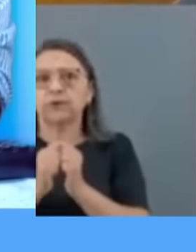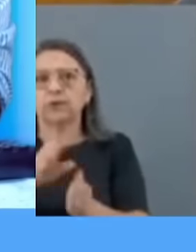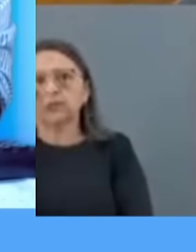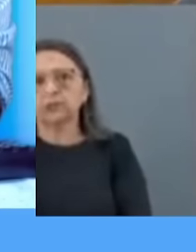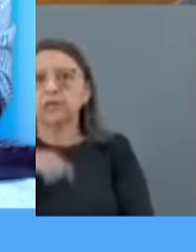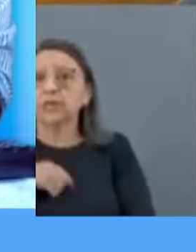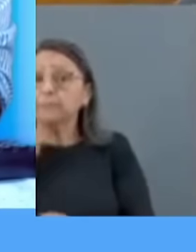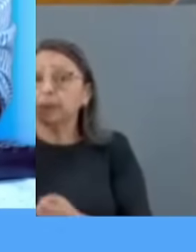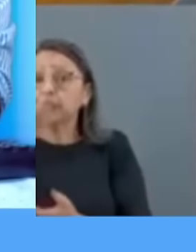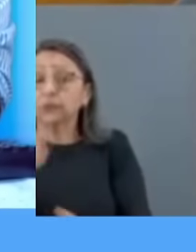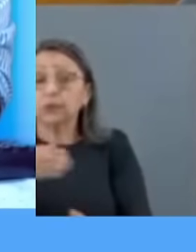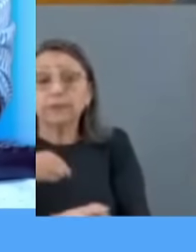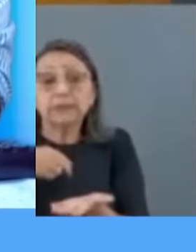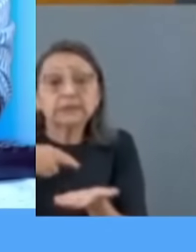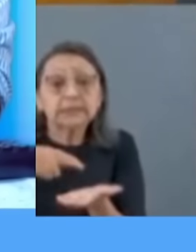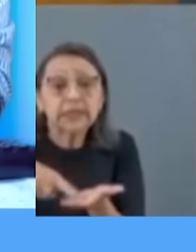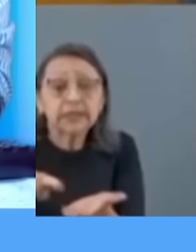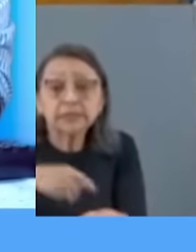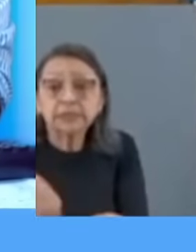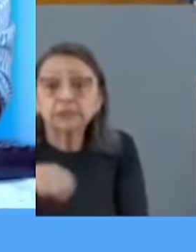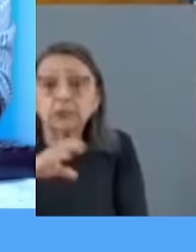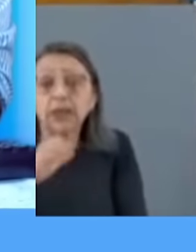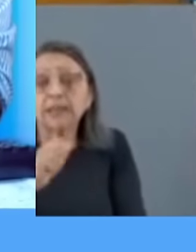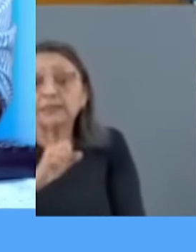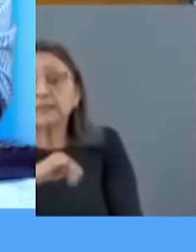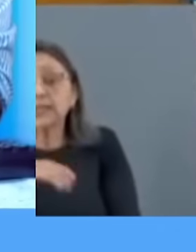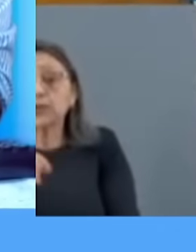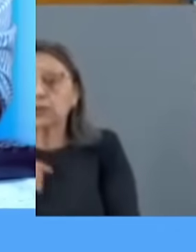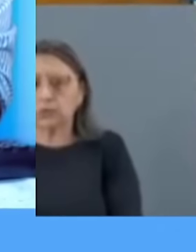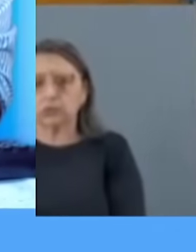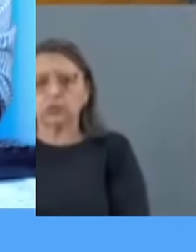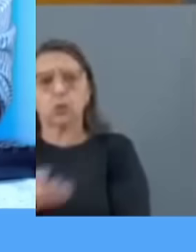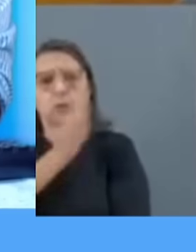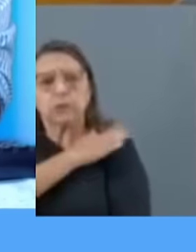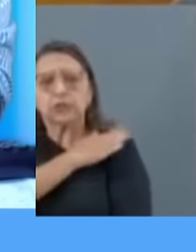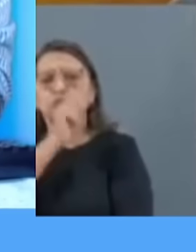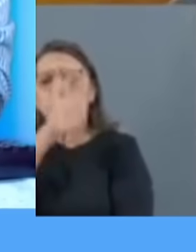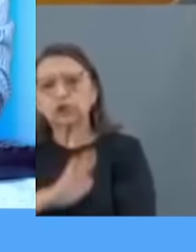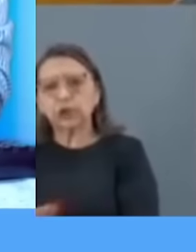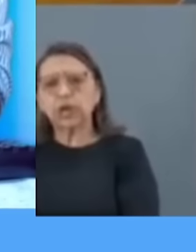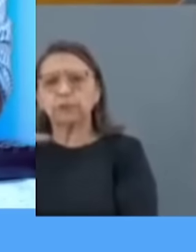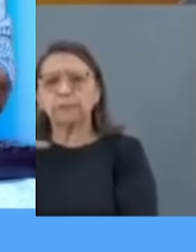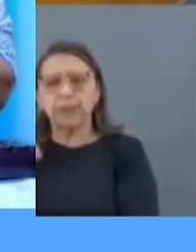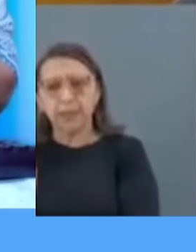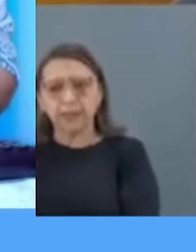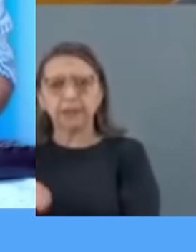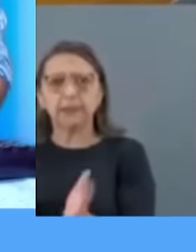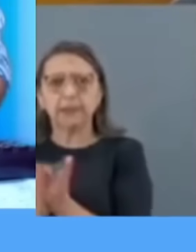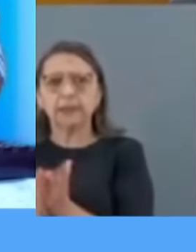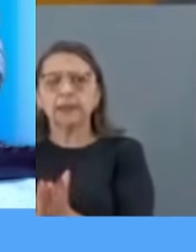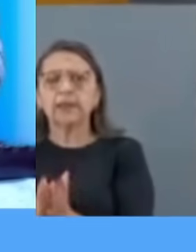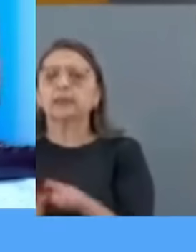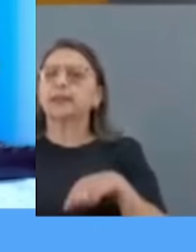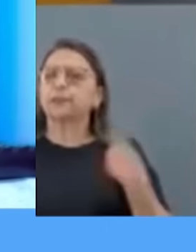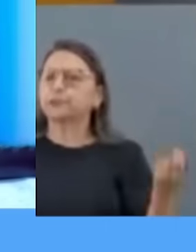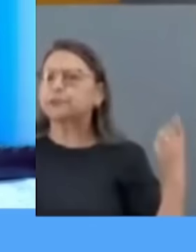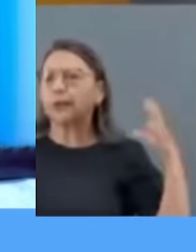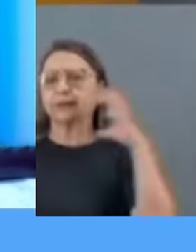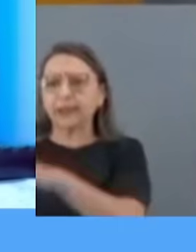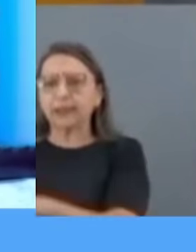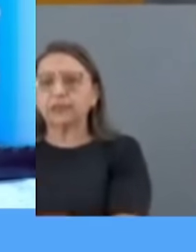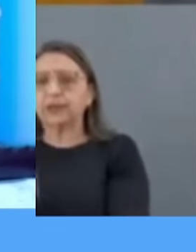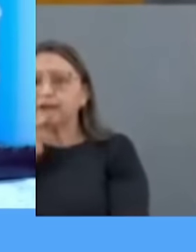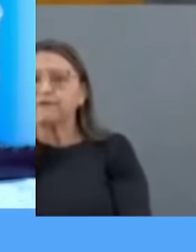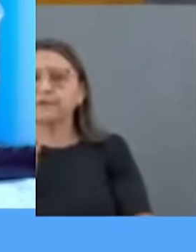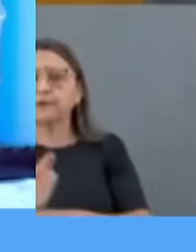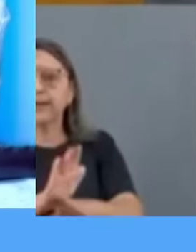Casimiro. Ou seja, o comandante geral da Polícia Militar, que depois vocês foram atacados por esses vândalos, era